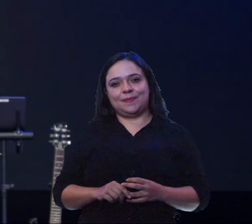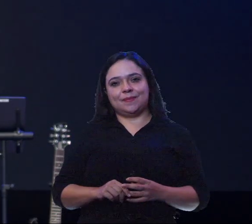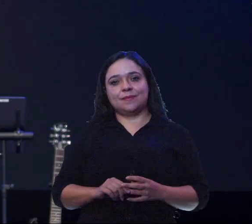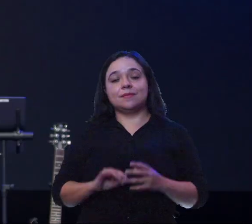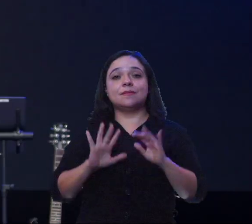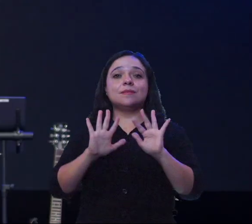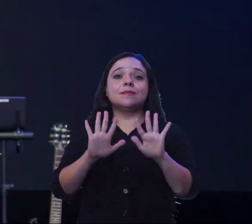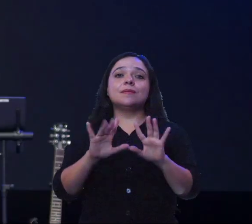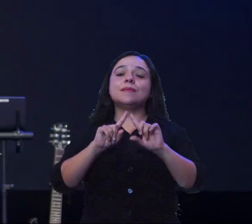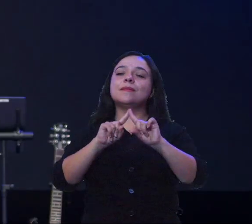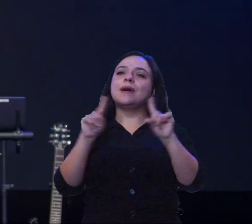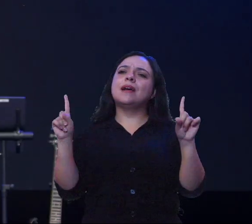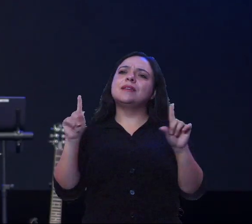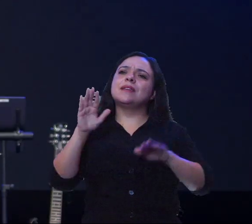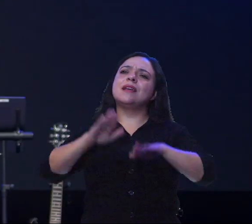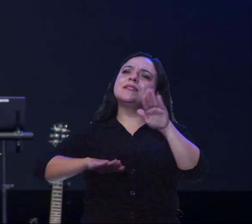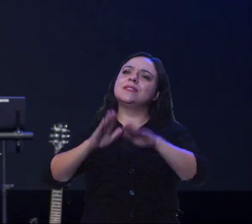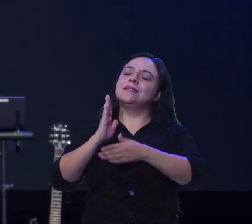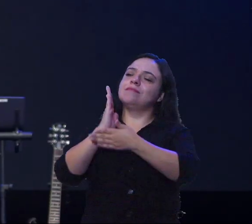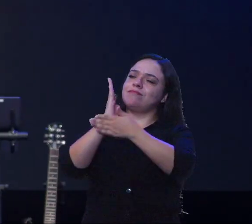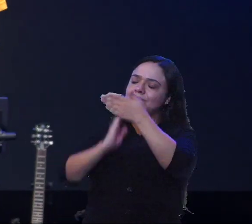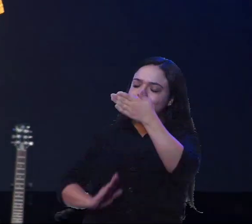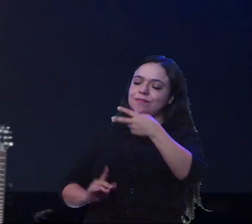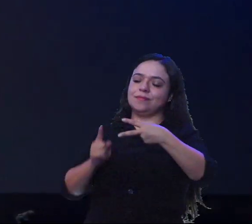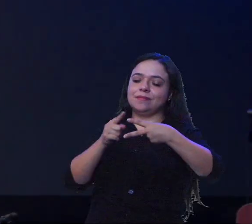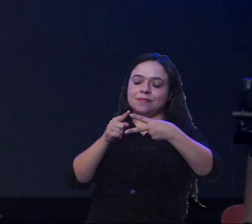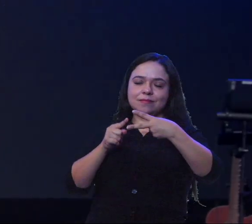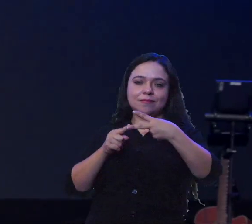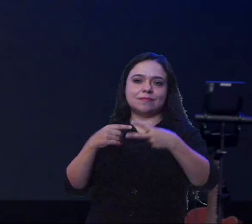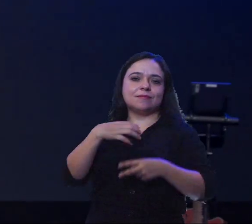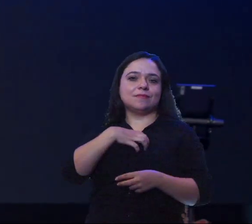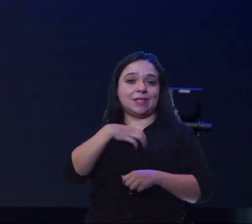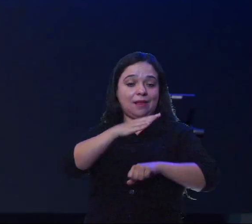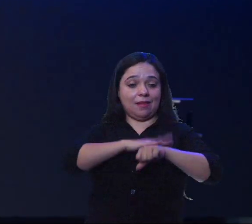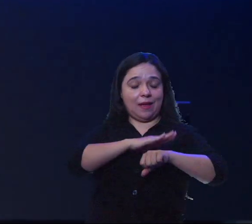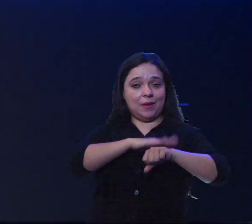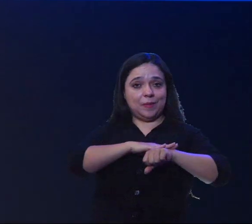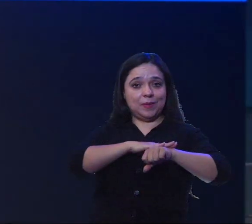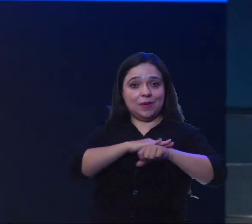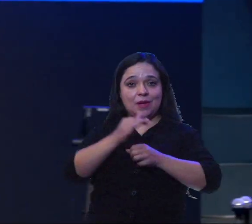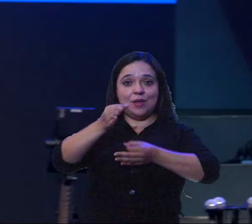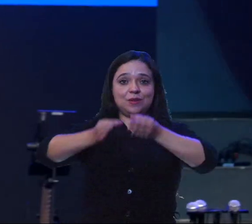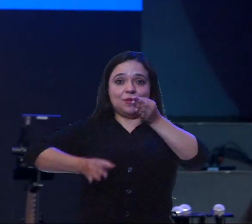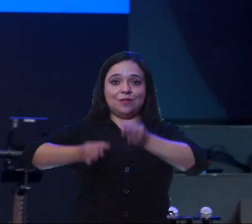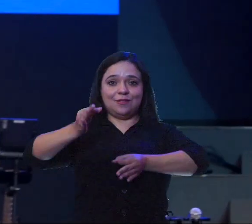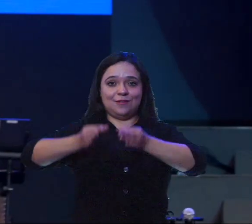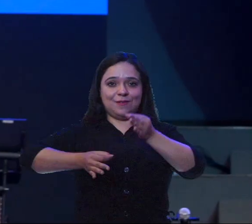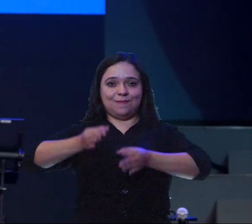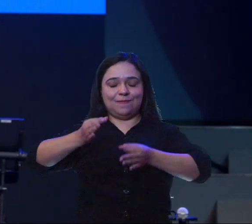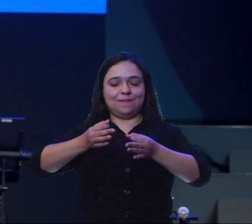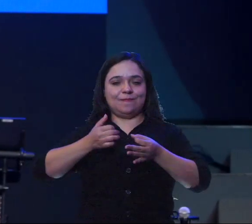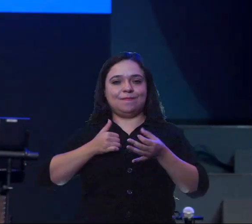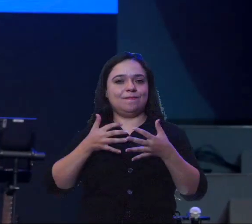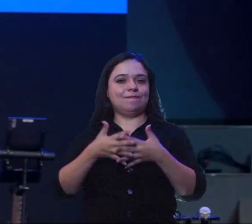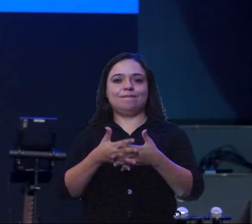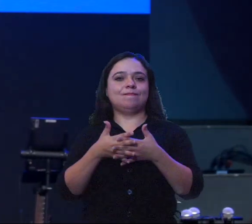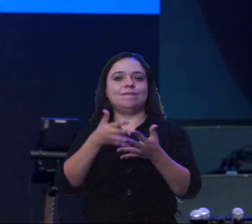Mas infelizmente, muitos de nós somos reprovados nesses dois testes. Tempo e da justiça.